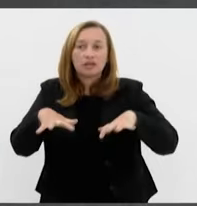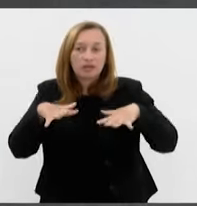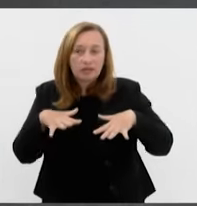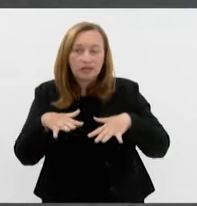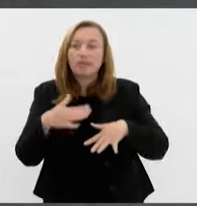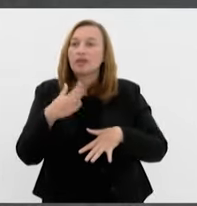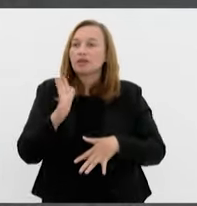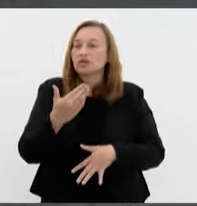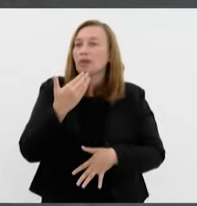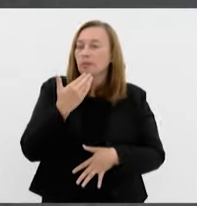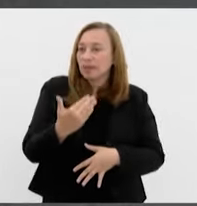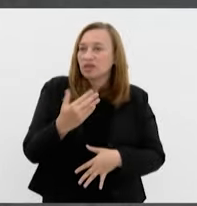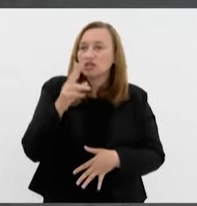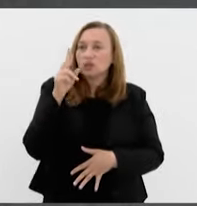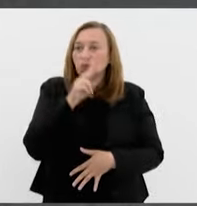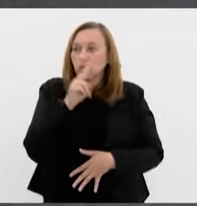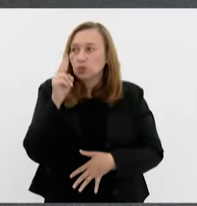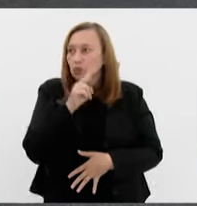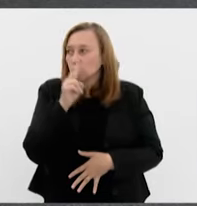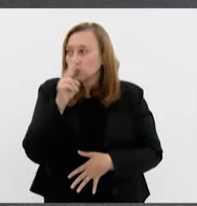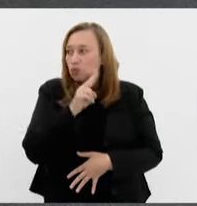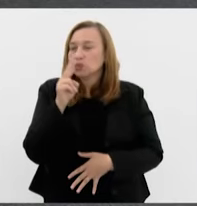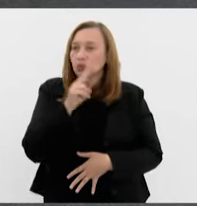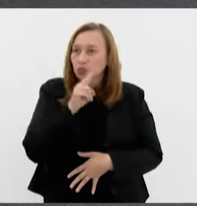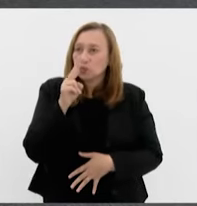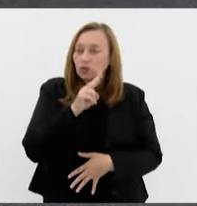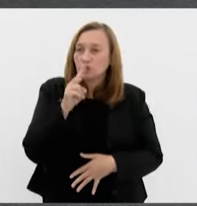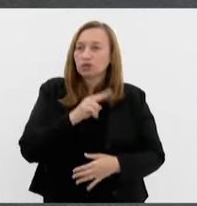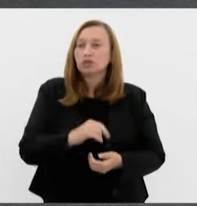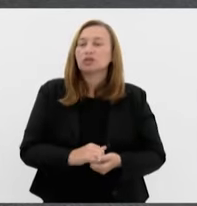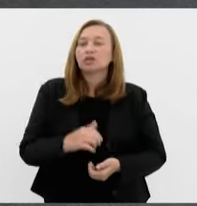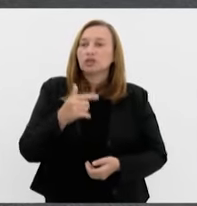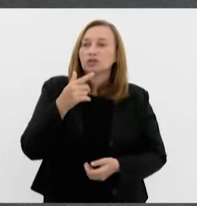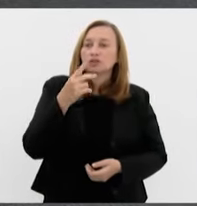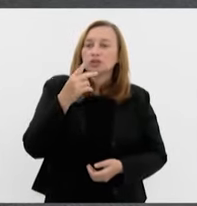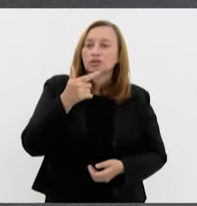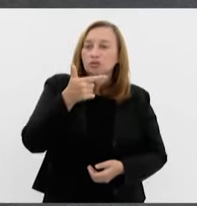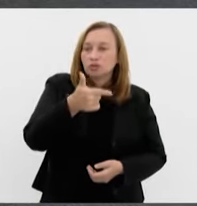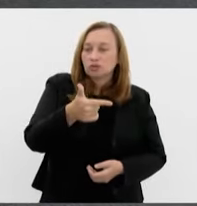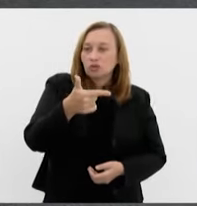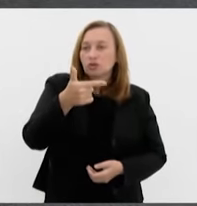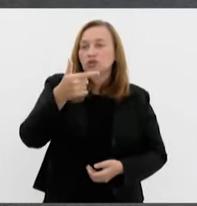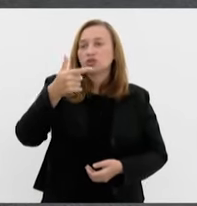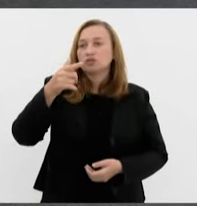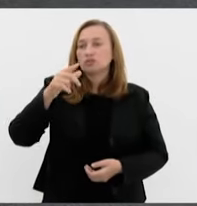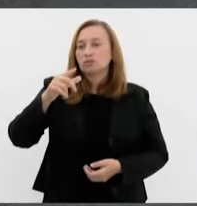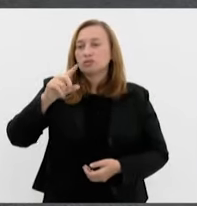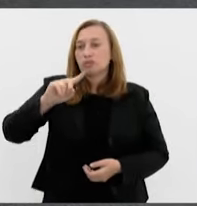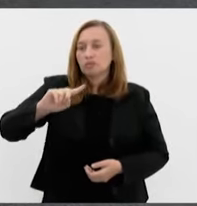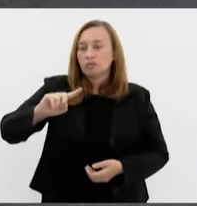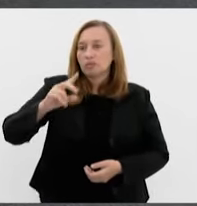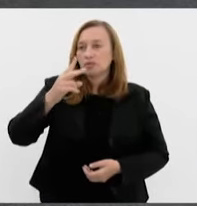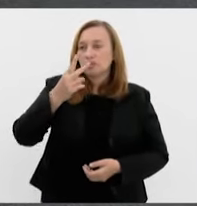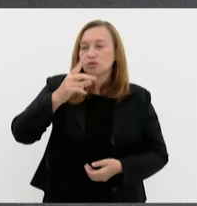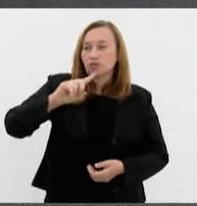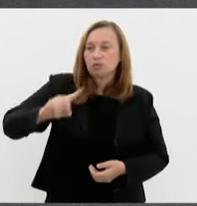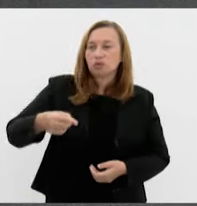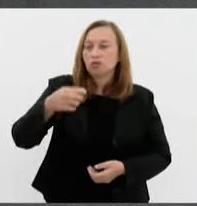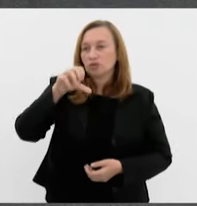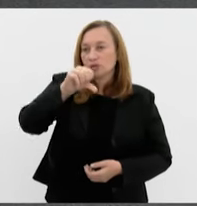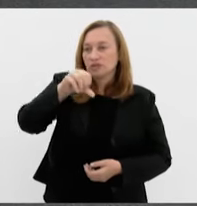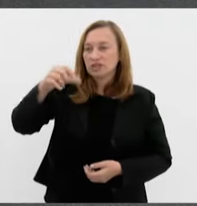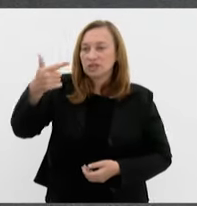pedi o regime de urgência pro projeto de lei 2915 de 2024 que que